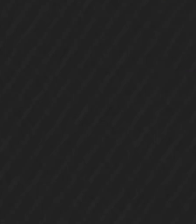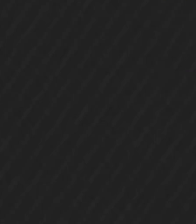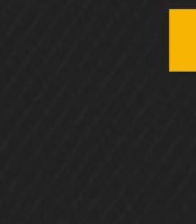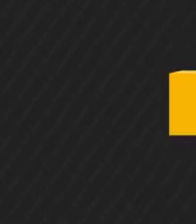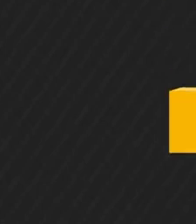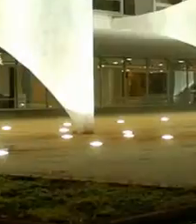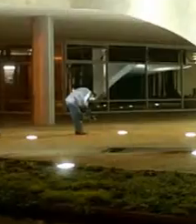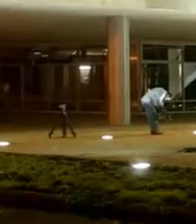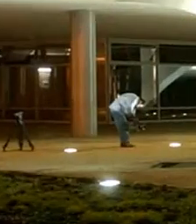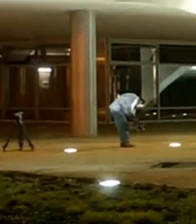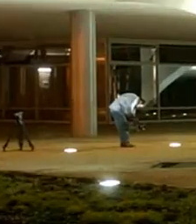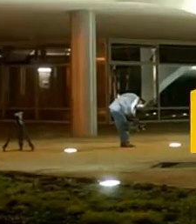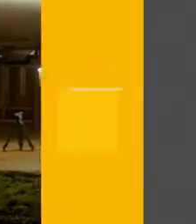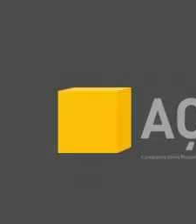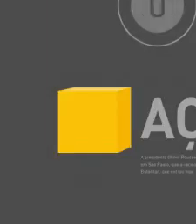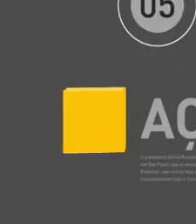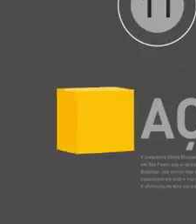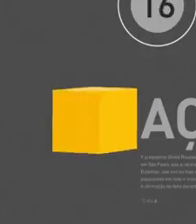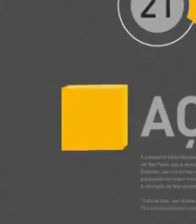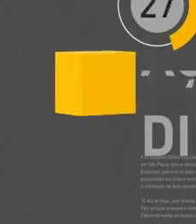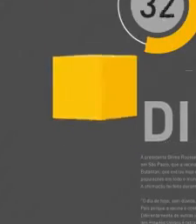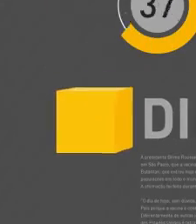E aí